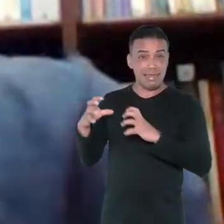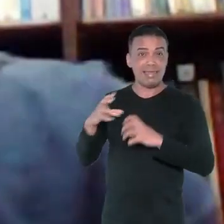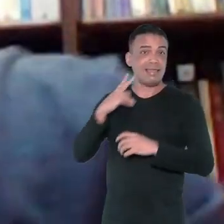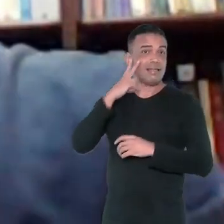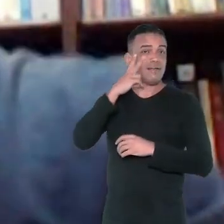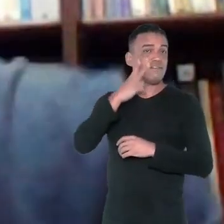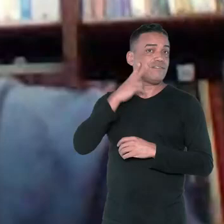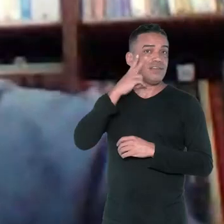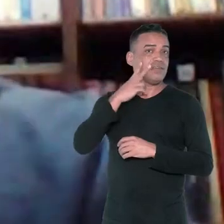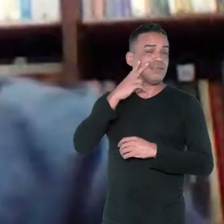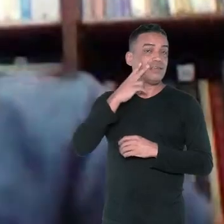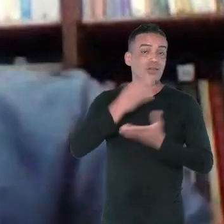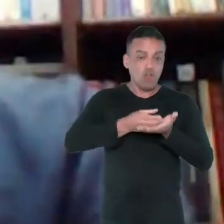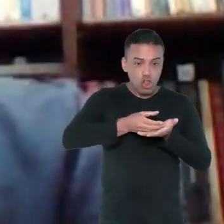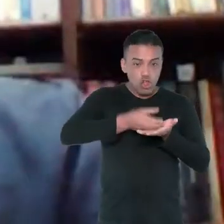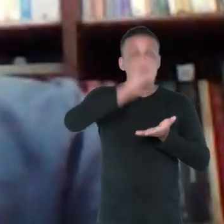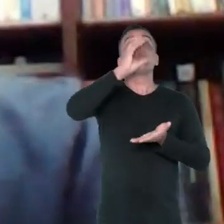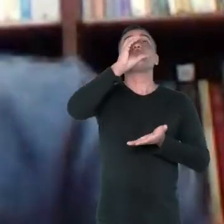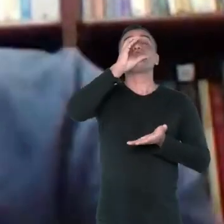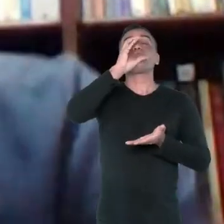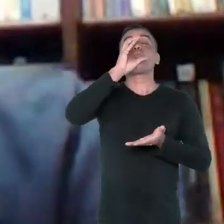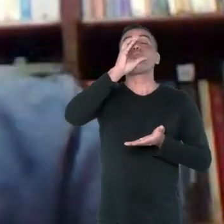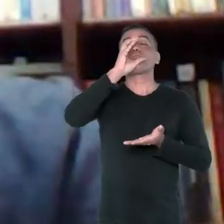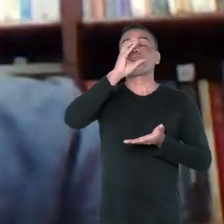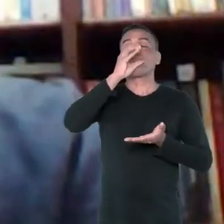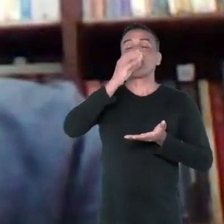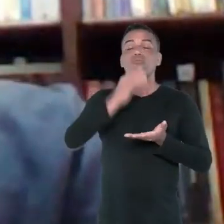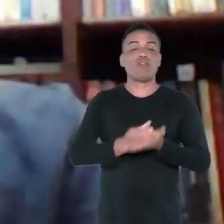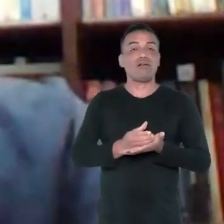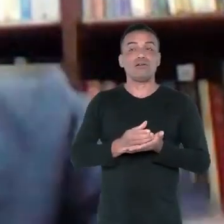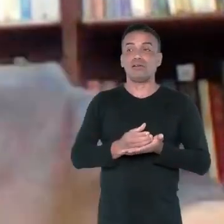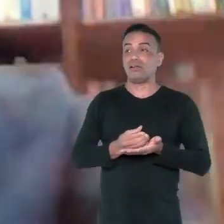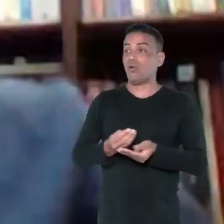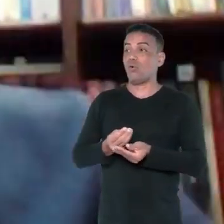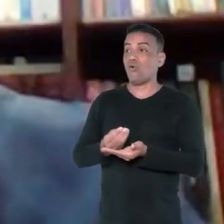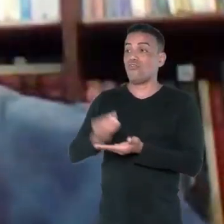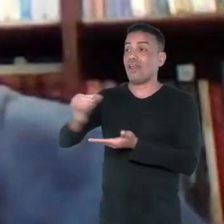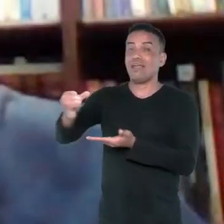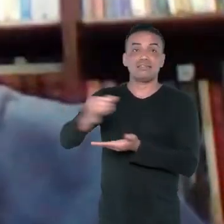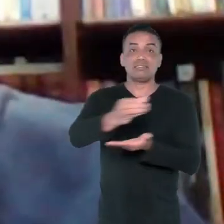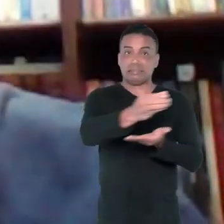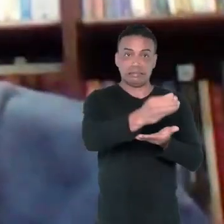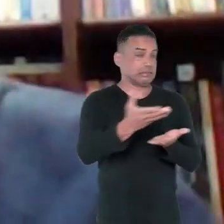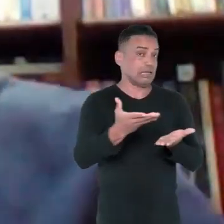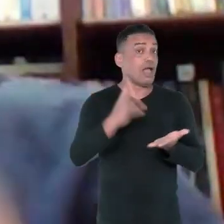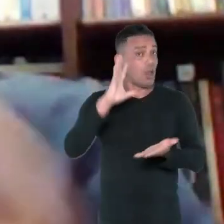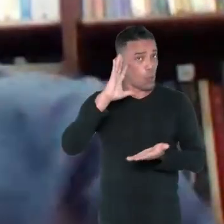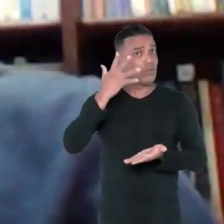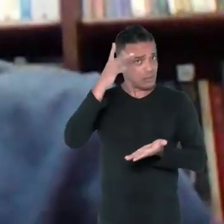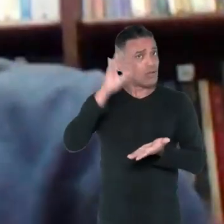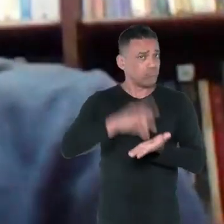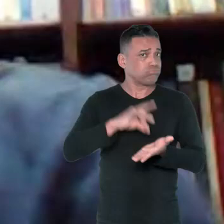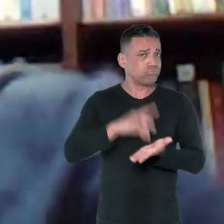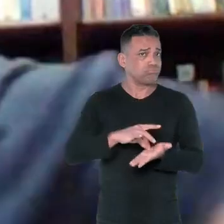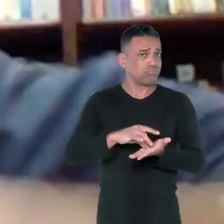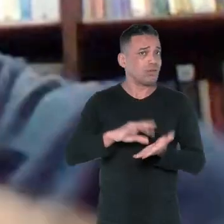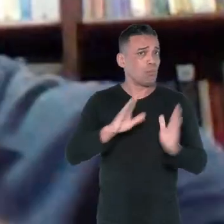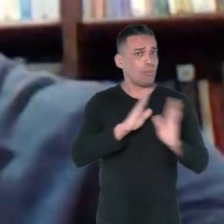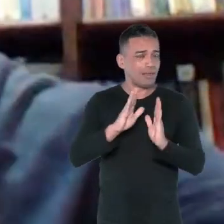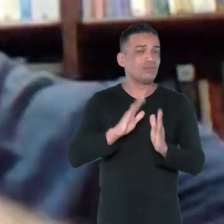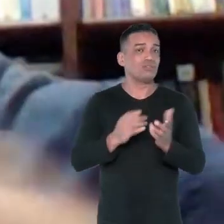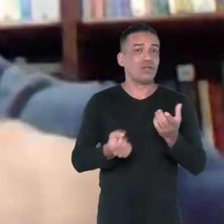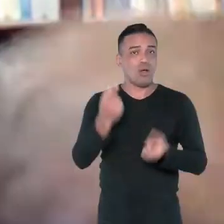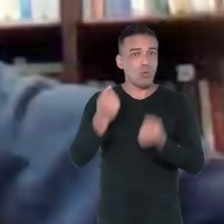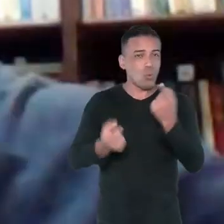vinho do Porto de um gole só e não oferece para... Aquilo aconteceu mesmo, Felipe. Então,